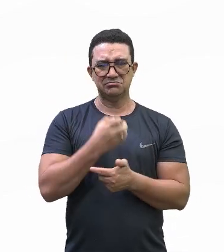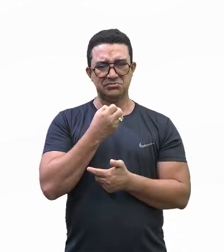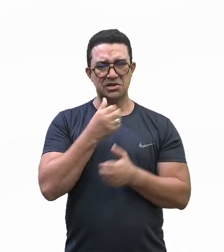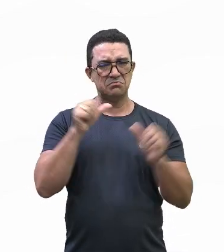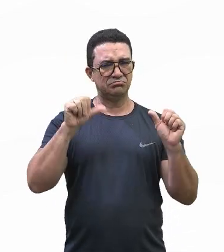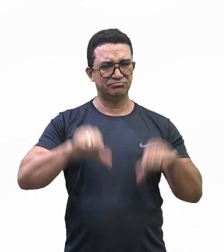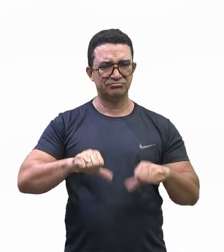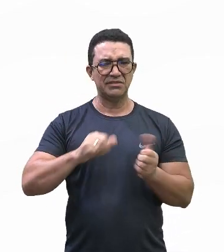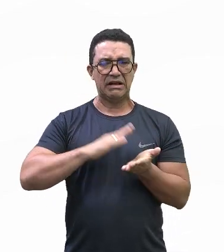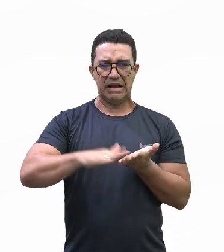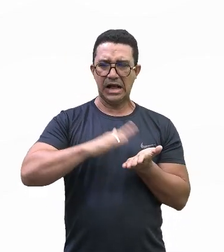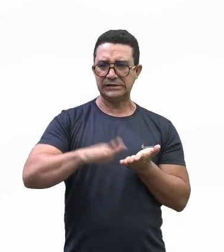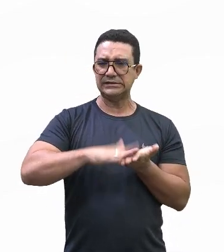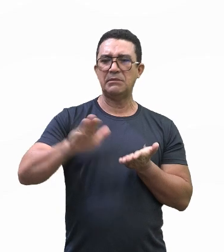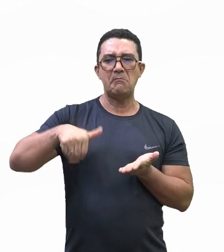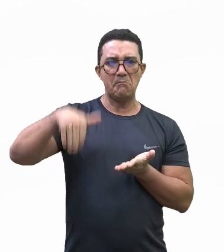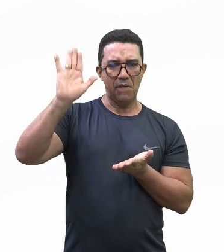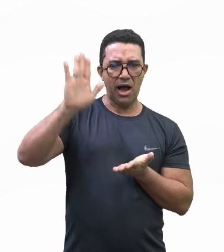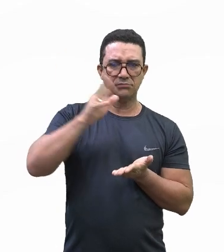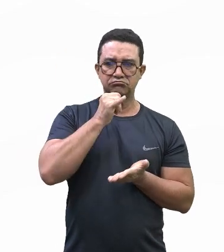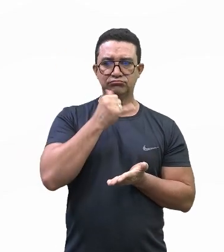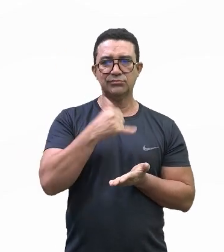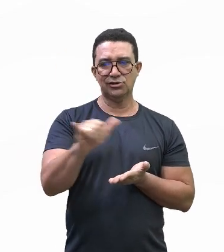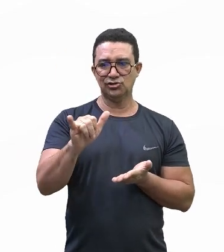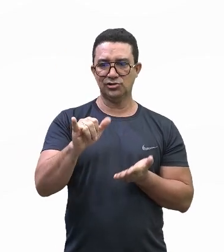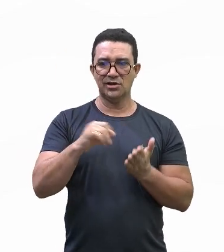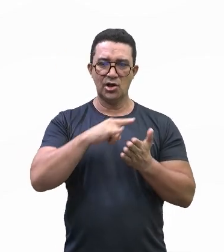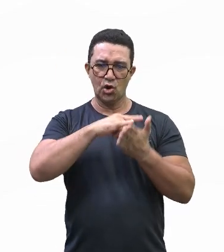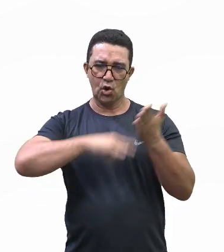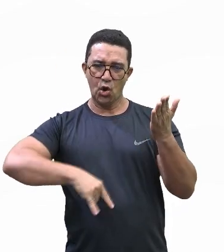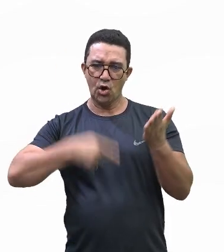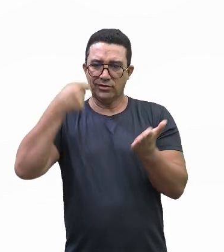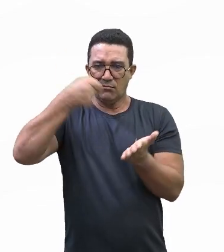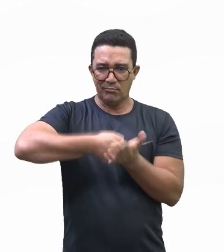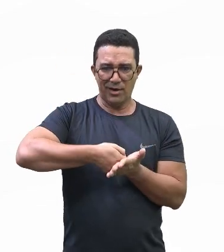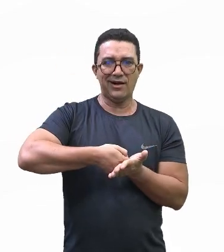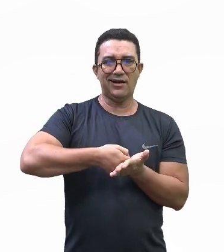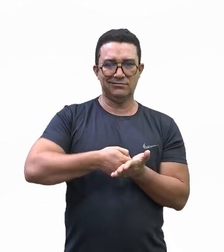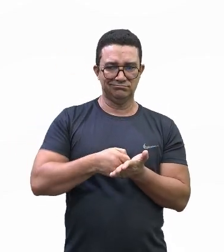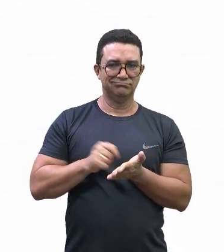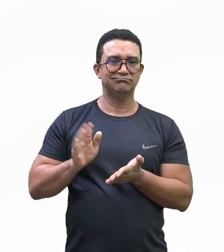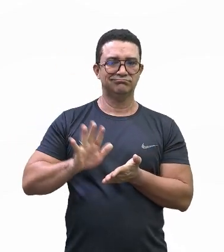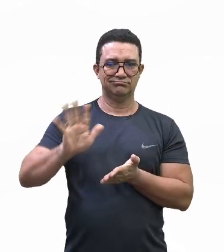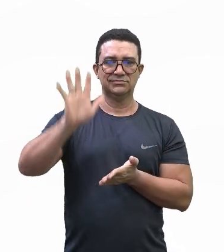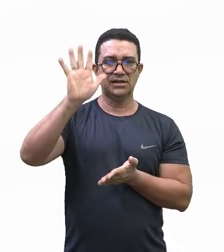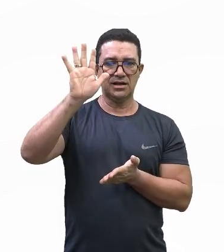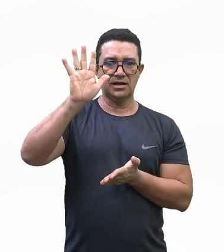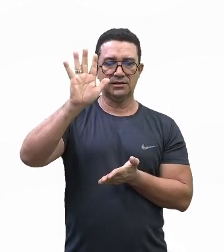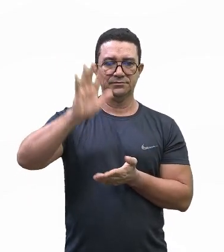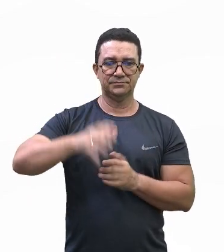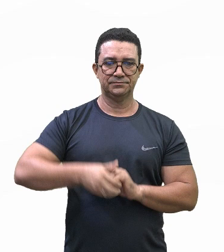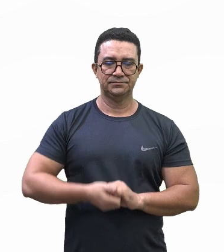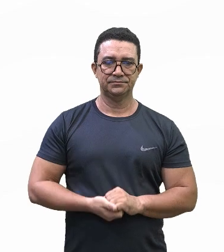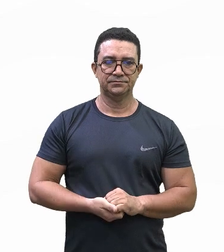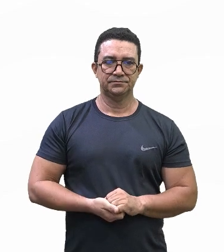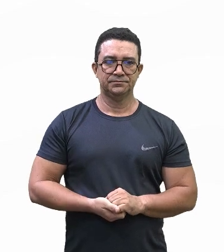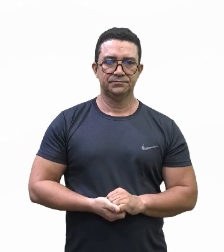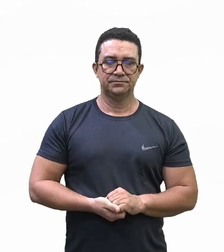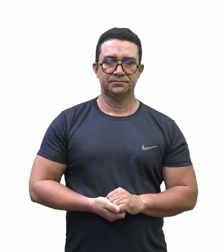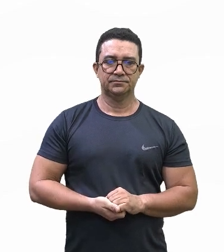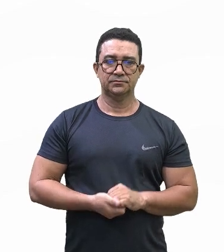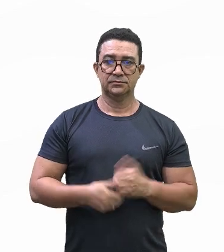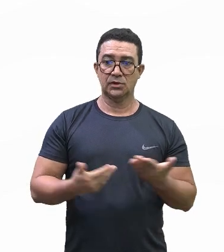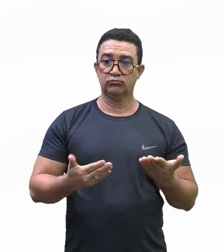ser maior. Então, é um caso a se pensar, tá? À medida que a gente se aproxima ali daquela letra G, tá bom?